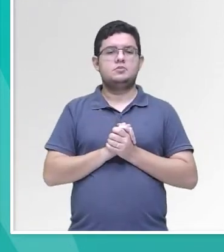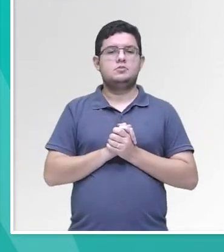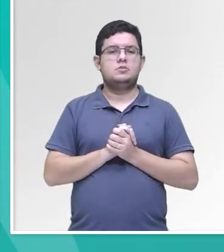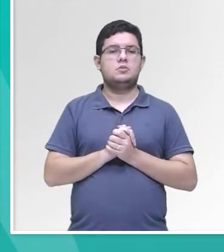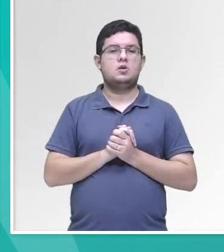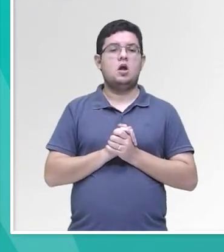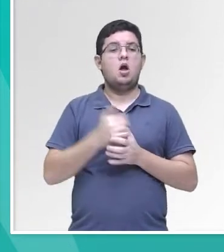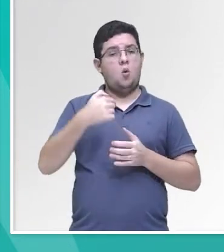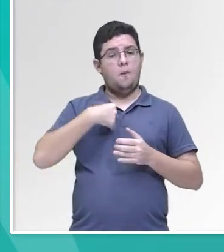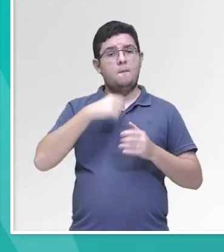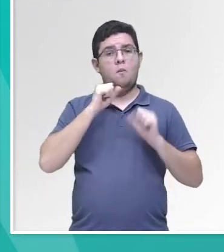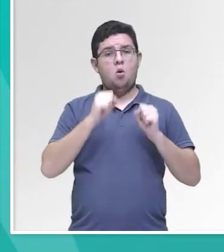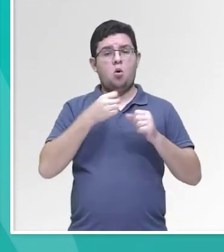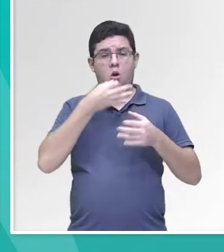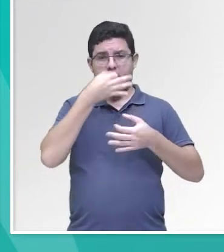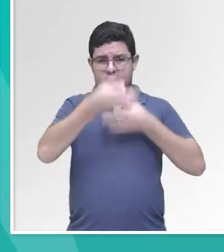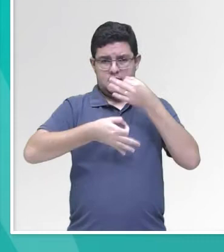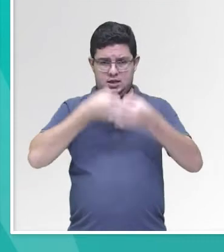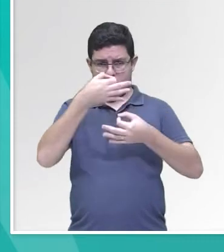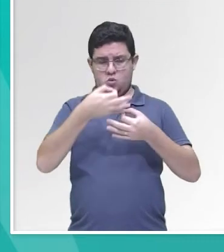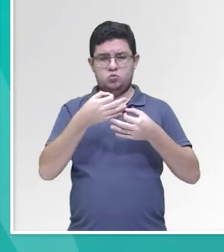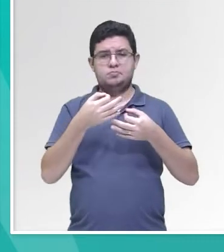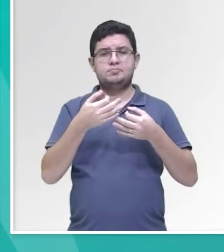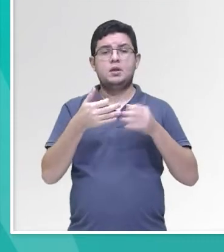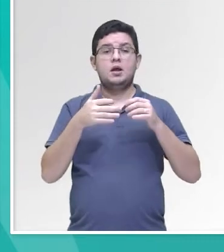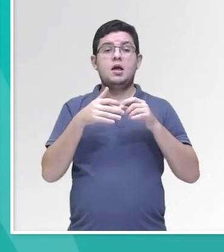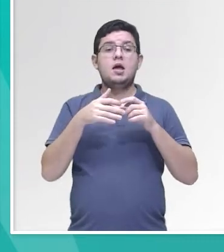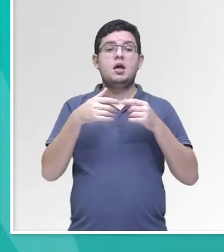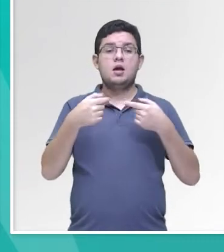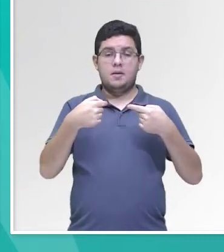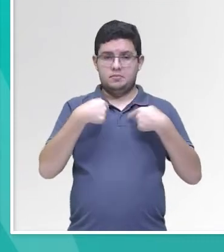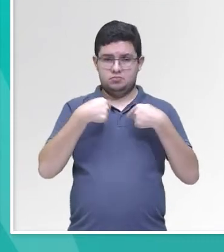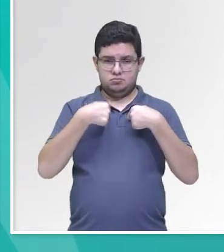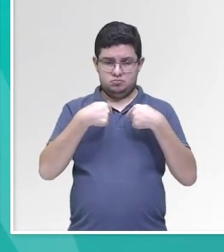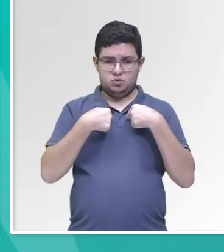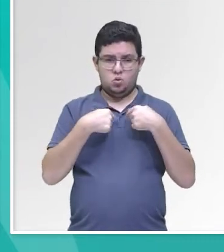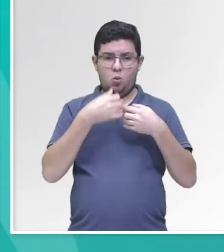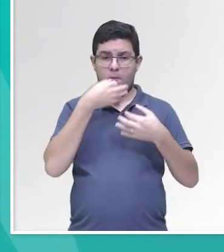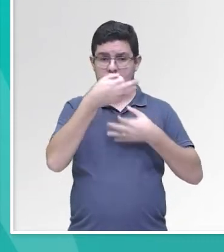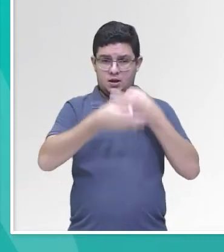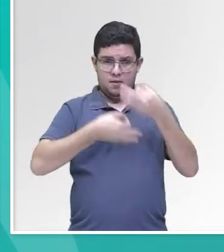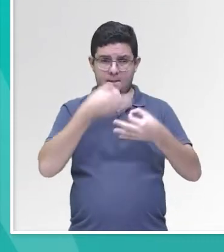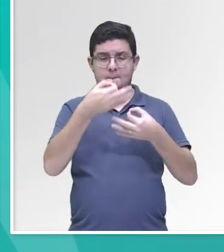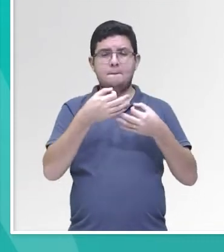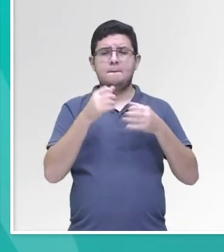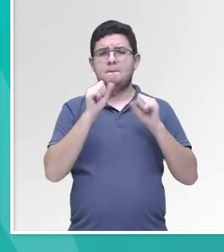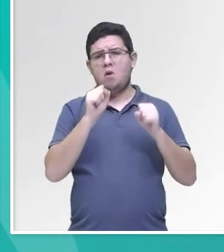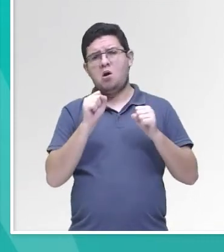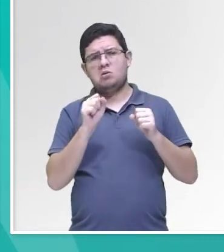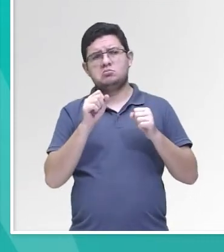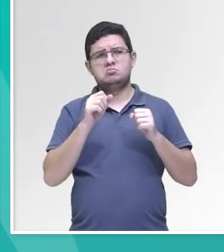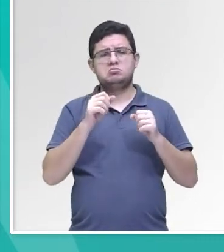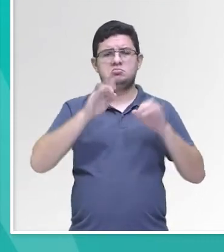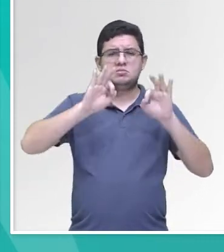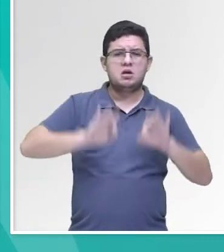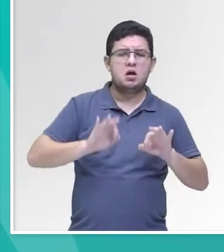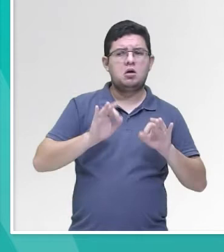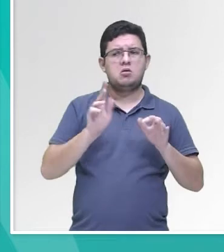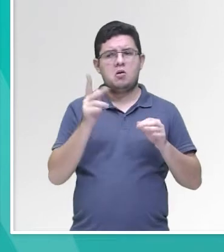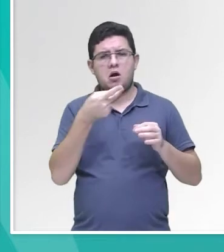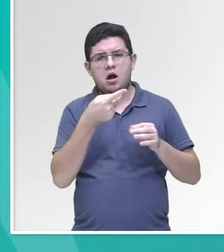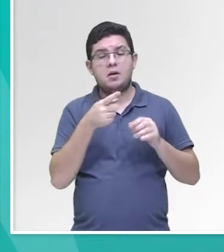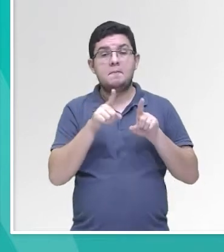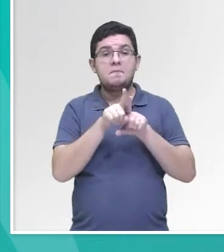a minha opinião, não é? E essa opinião estar correta ou não, estar adequada ou